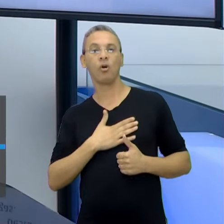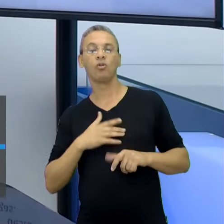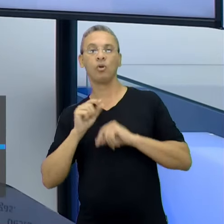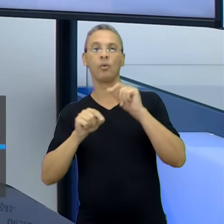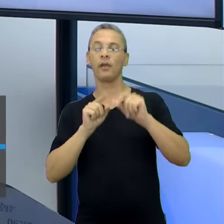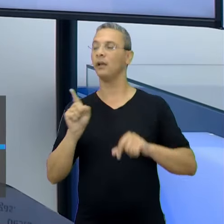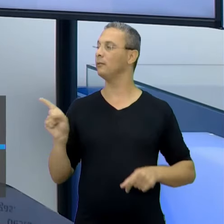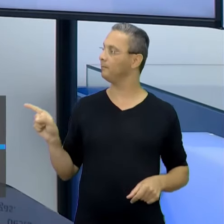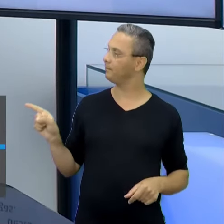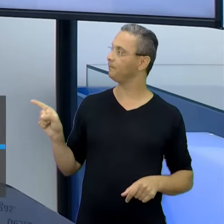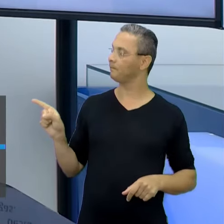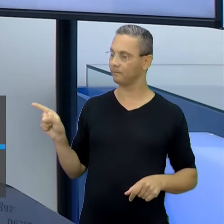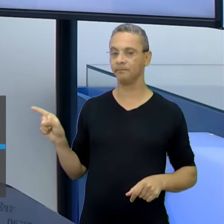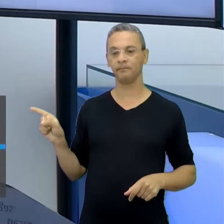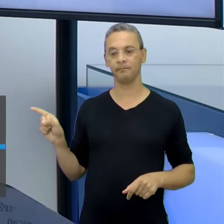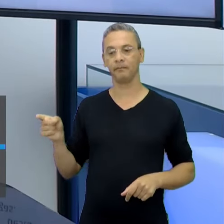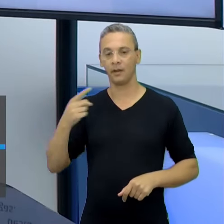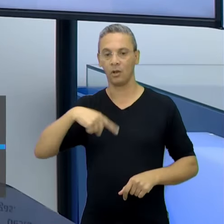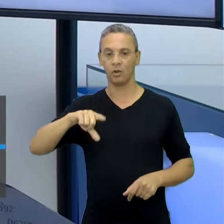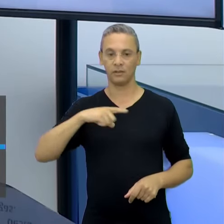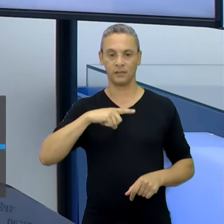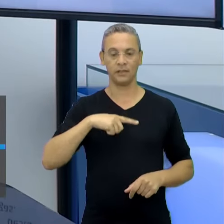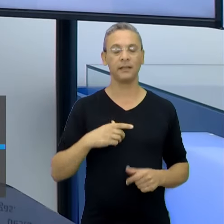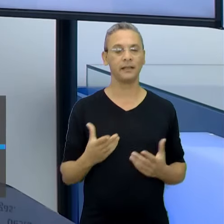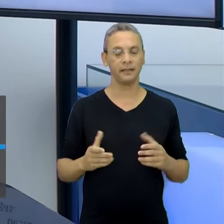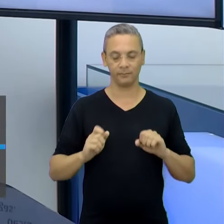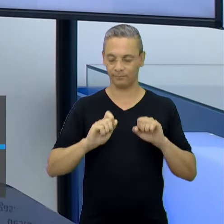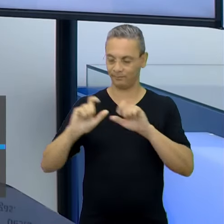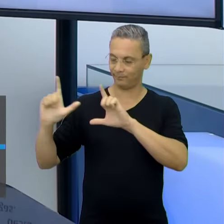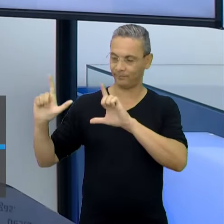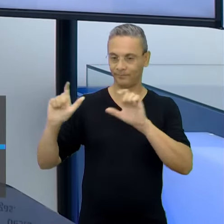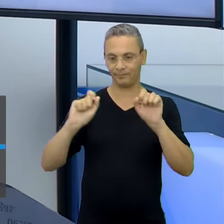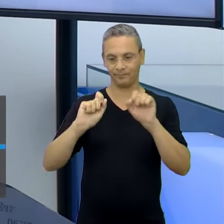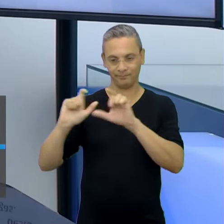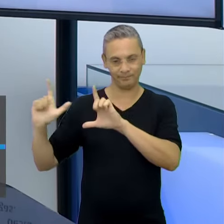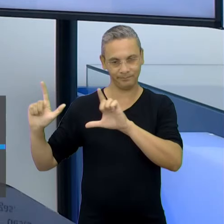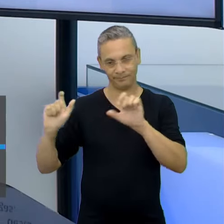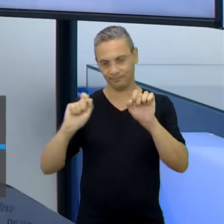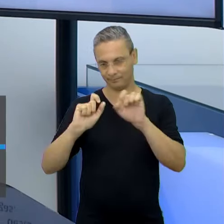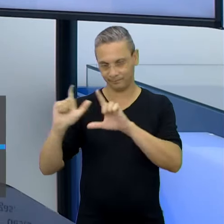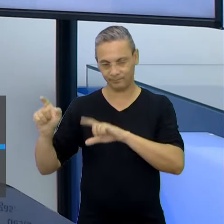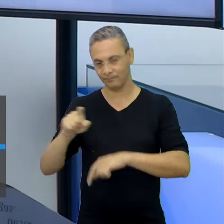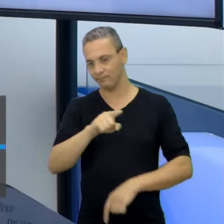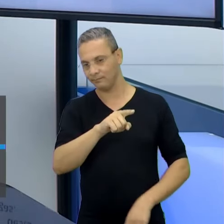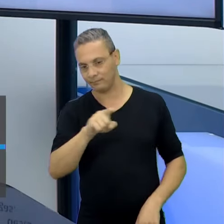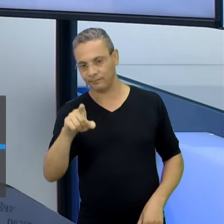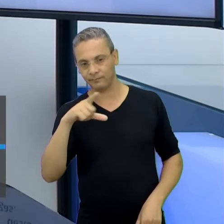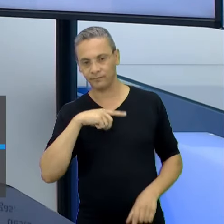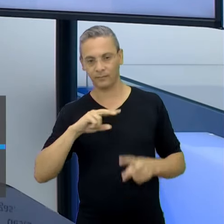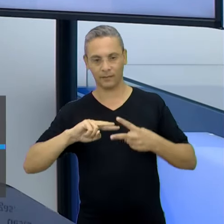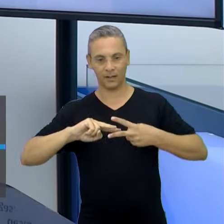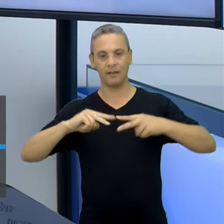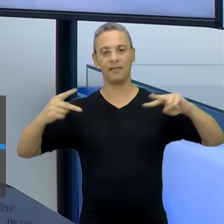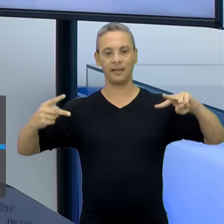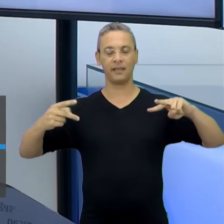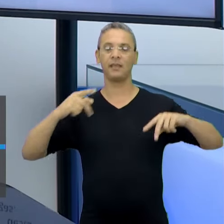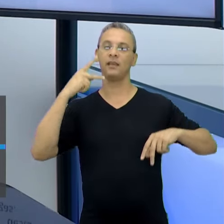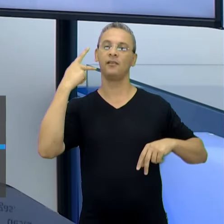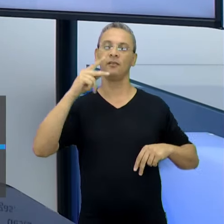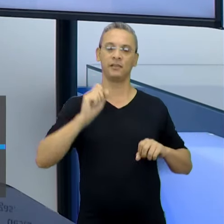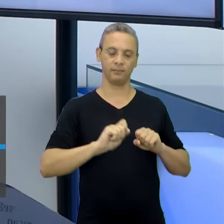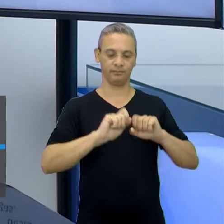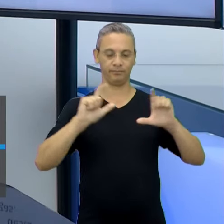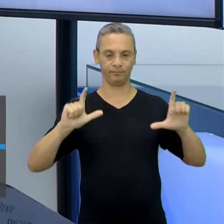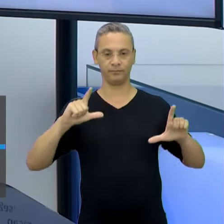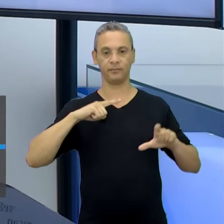achou. A gente tem aí nos slides que vão ficar disponíveis para você o link para você acessar